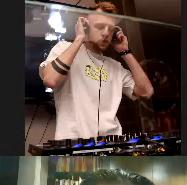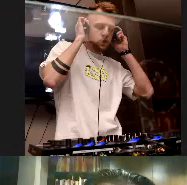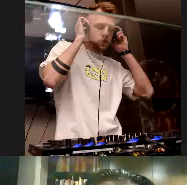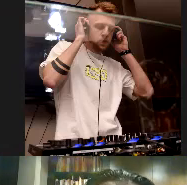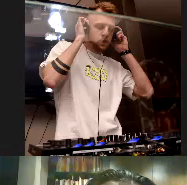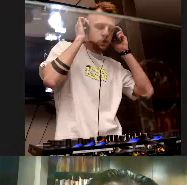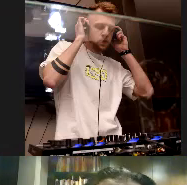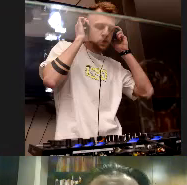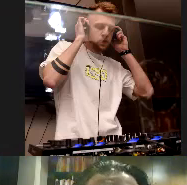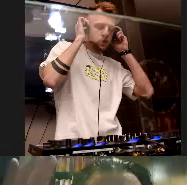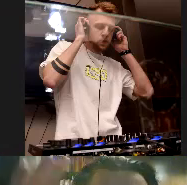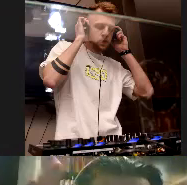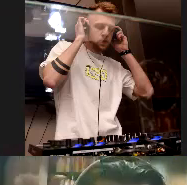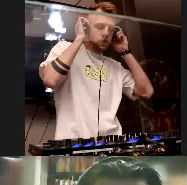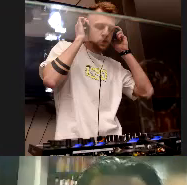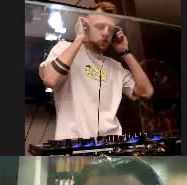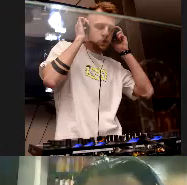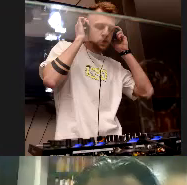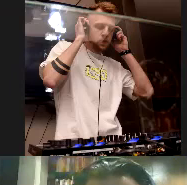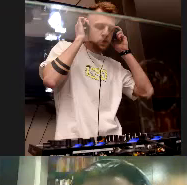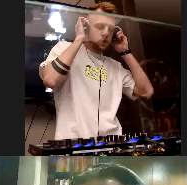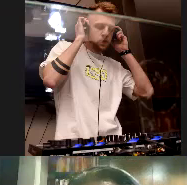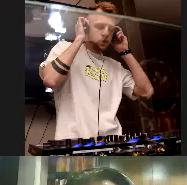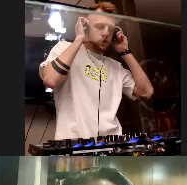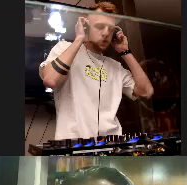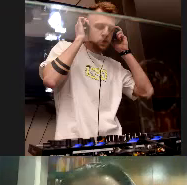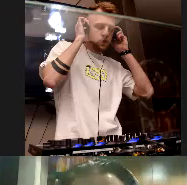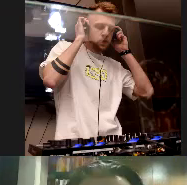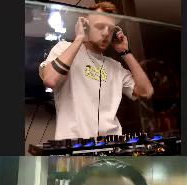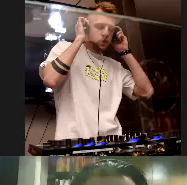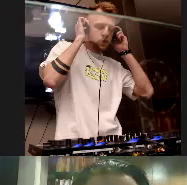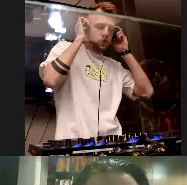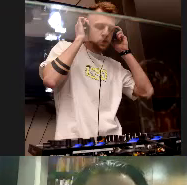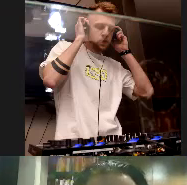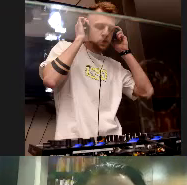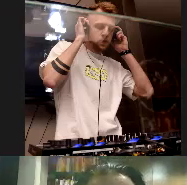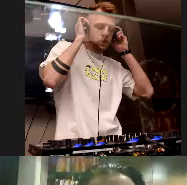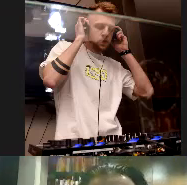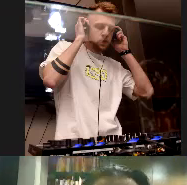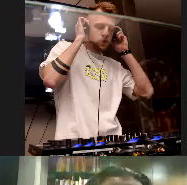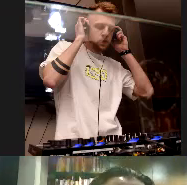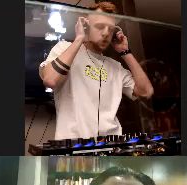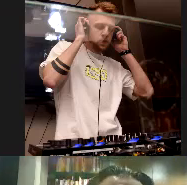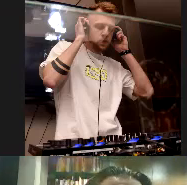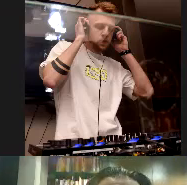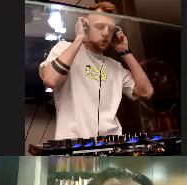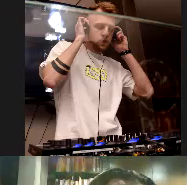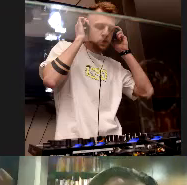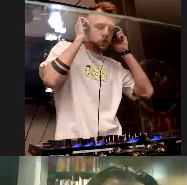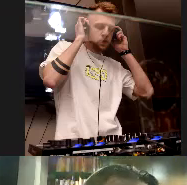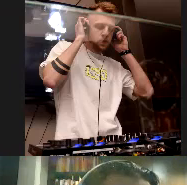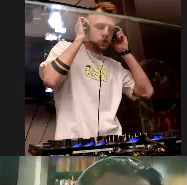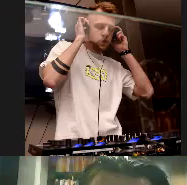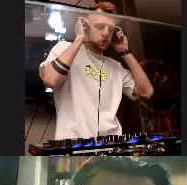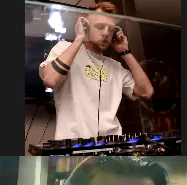qualquer... Isso eu falo assim categoricamente. Tu pode me vir com qualquer teoria que a gente tem formas de dizer que